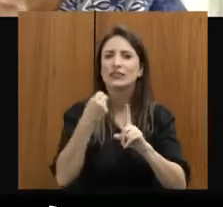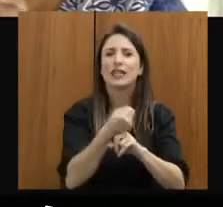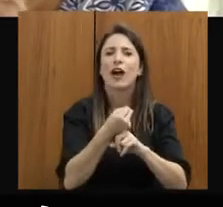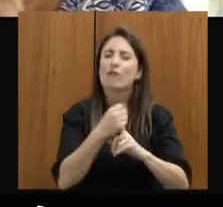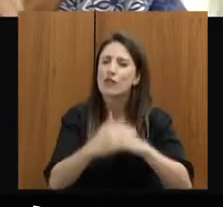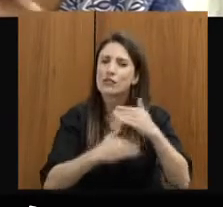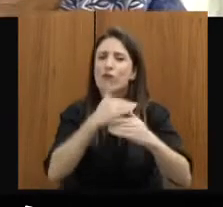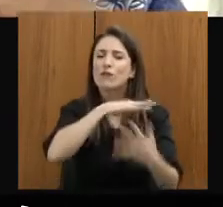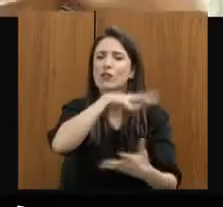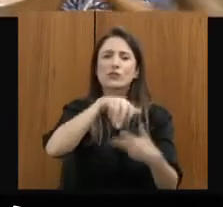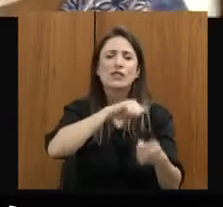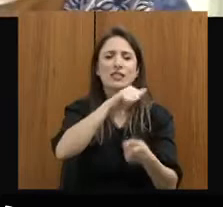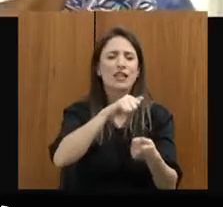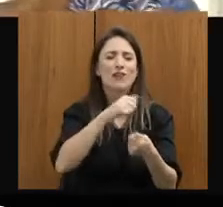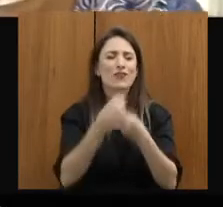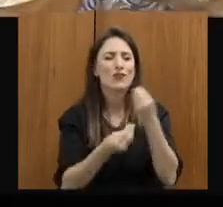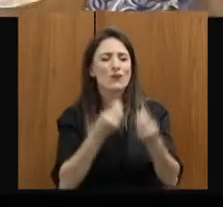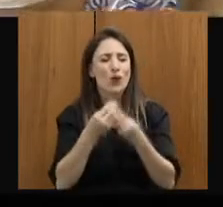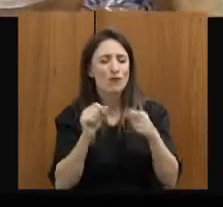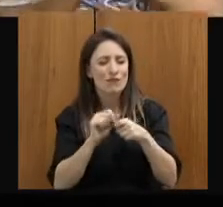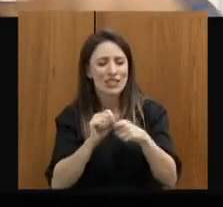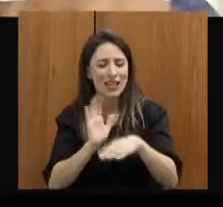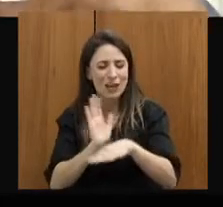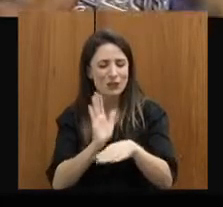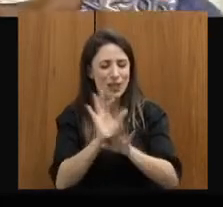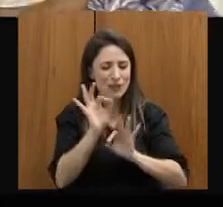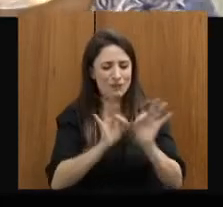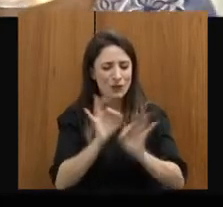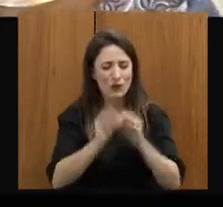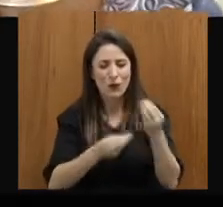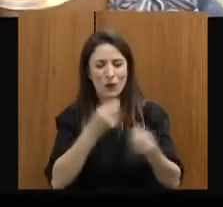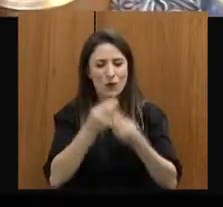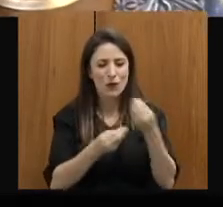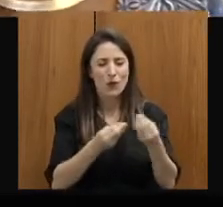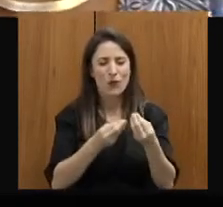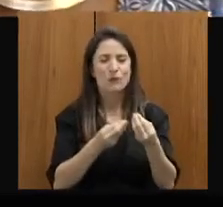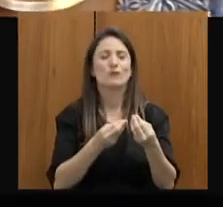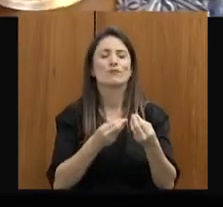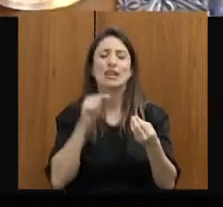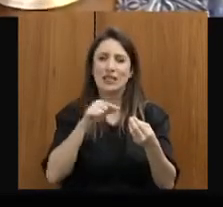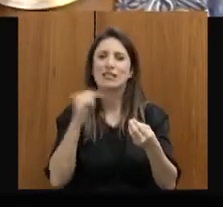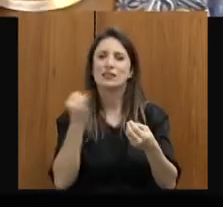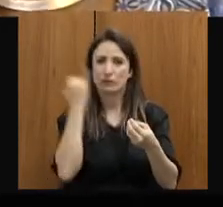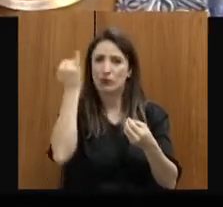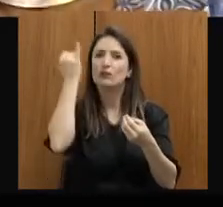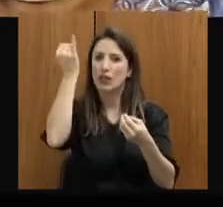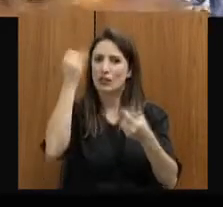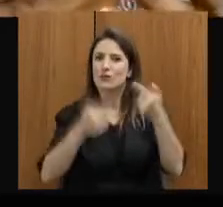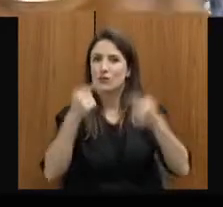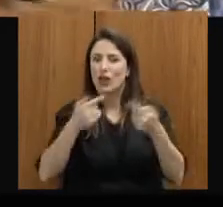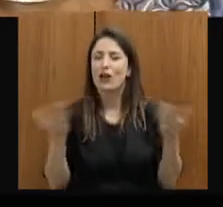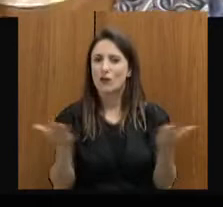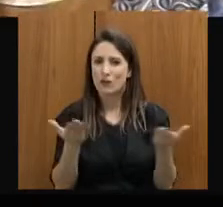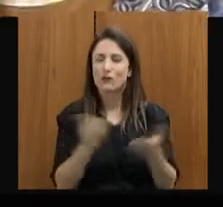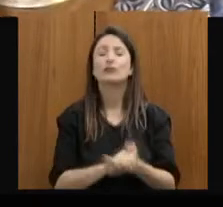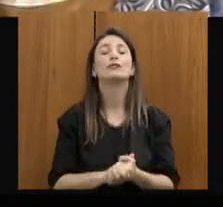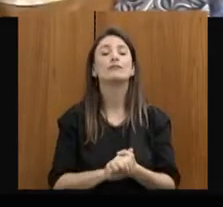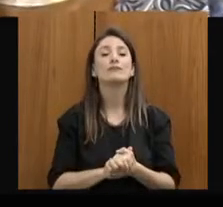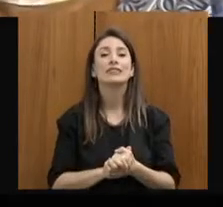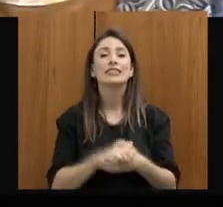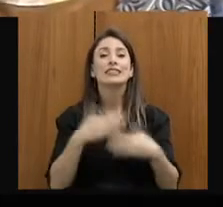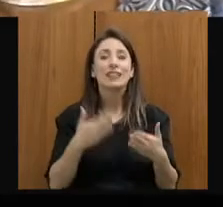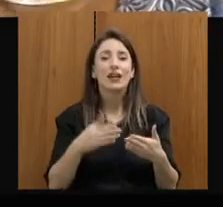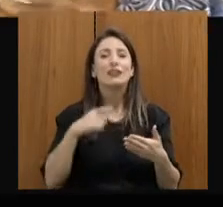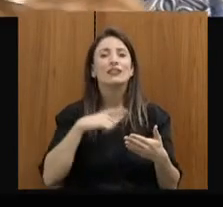destacando ele porque ficou muito foi destacado como a centralidade do Diálogo está sendo feito aí né a superação da